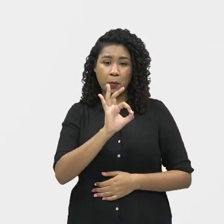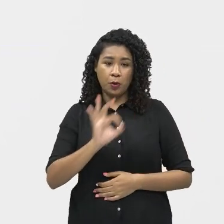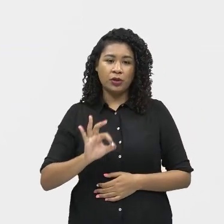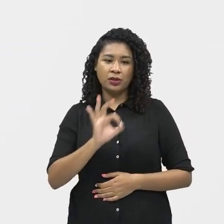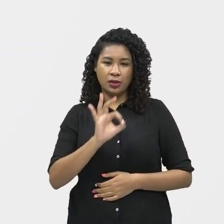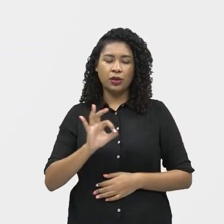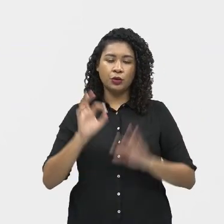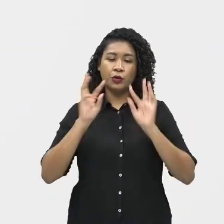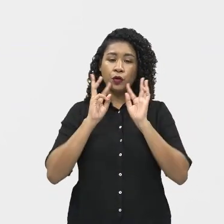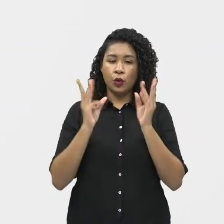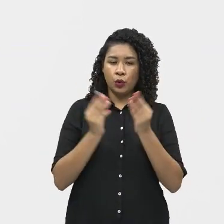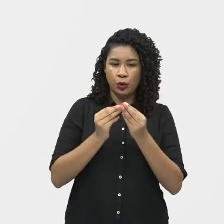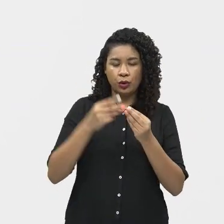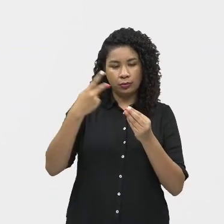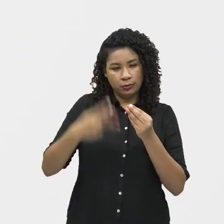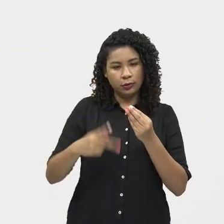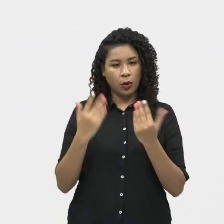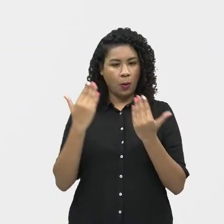representa